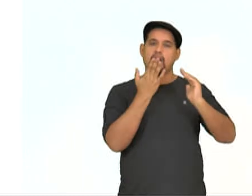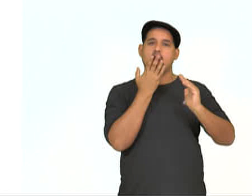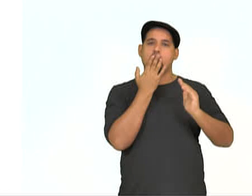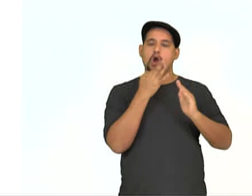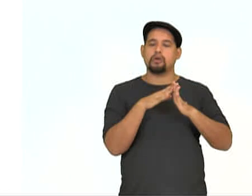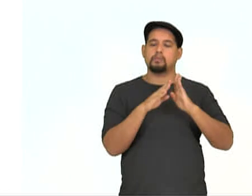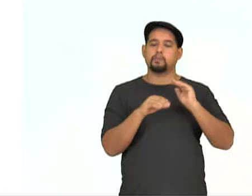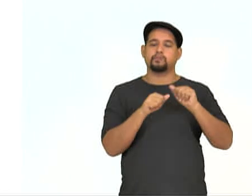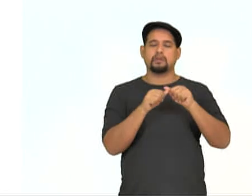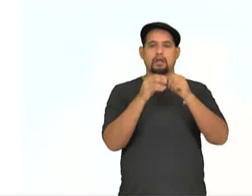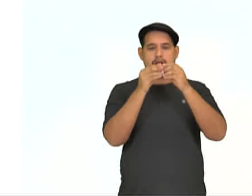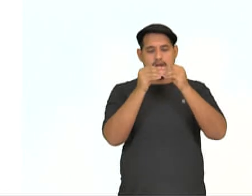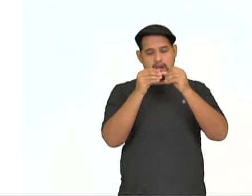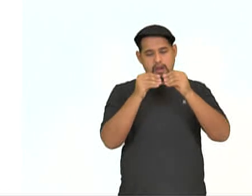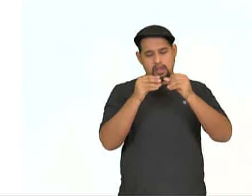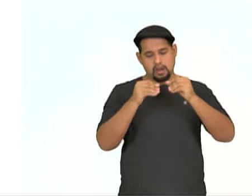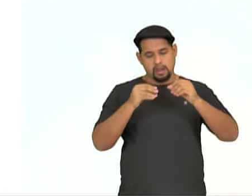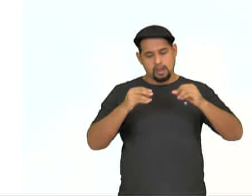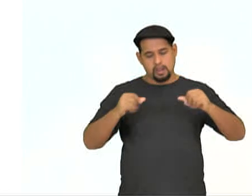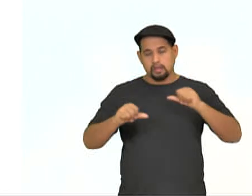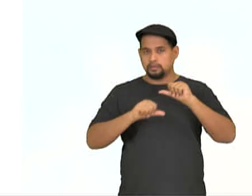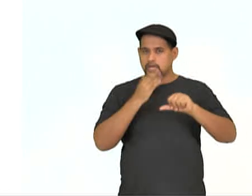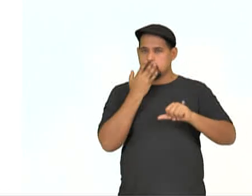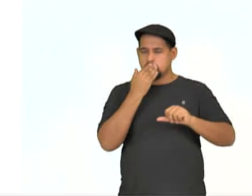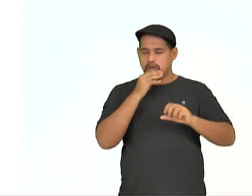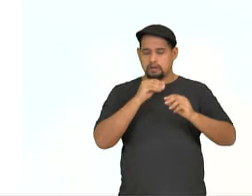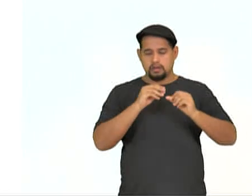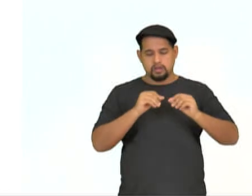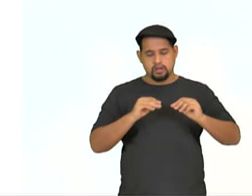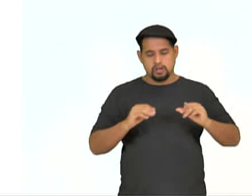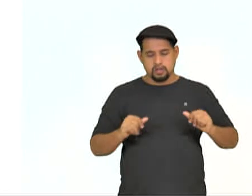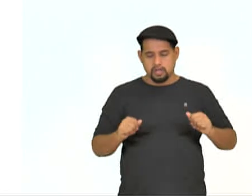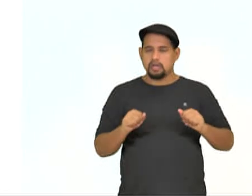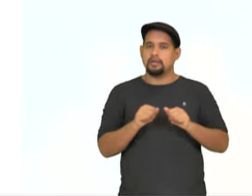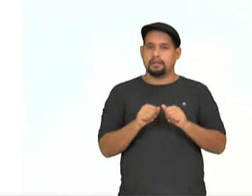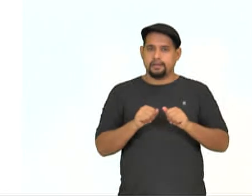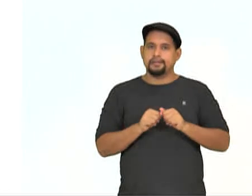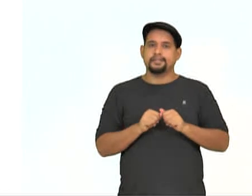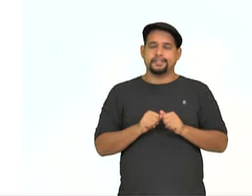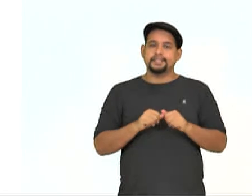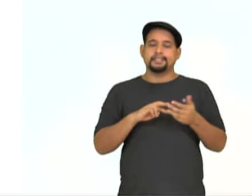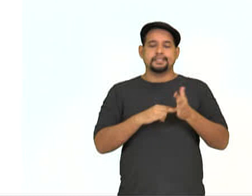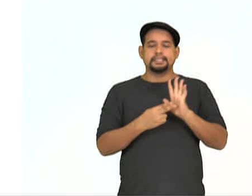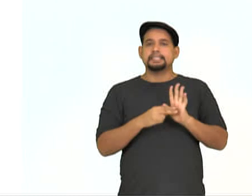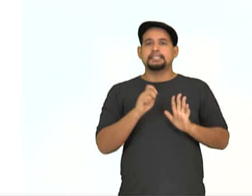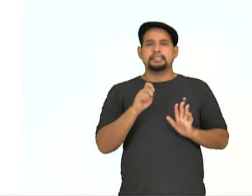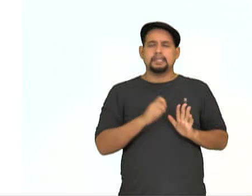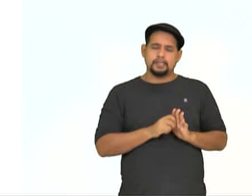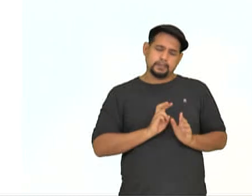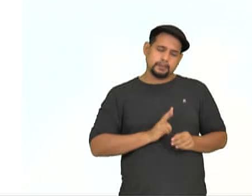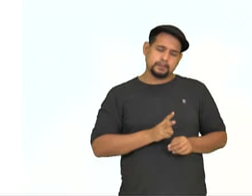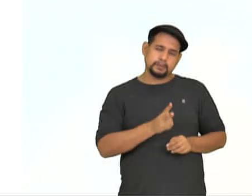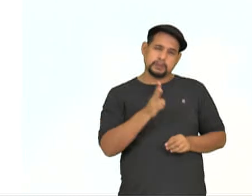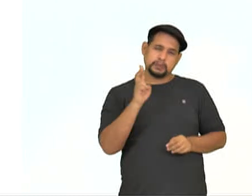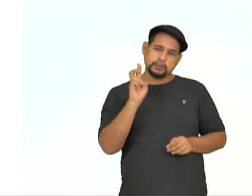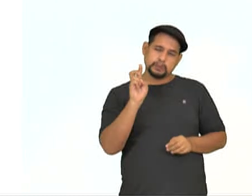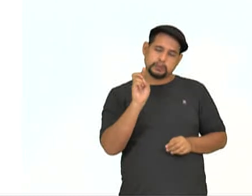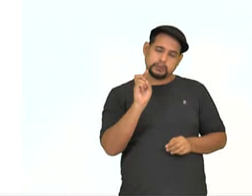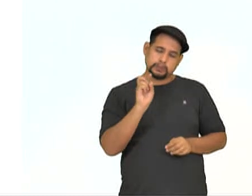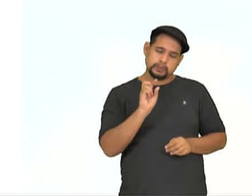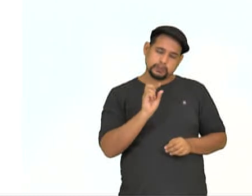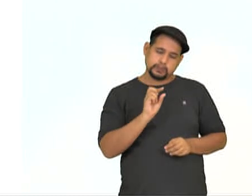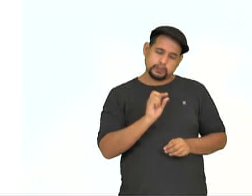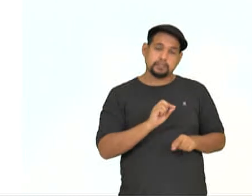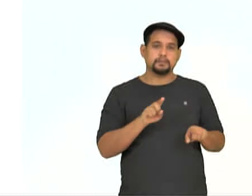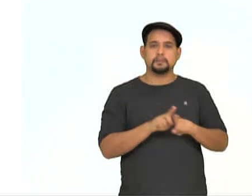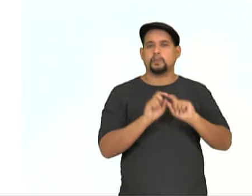padrão ela vai se diluindo, ela vai se transformando em outra coisa, ela vai se desaturando, ou seja, a saturação dela vai ficando cada vez menor. Ou seja,